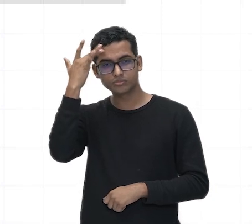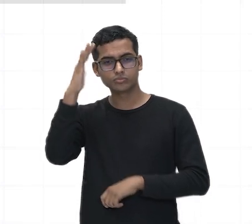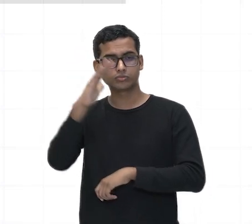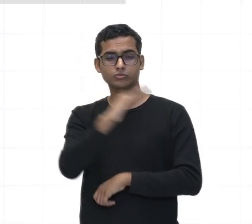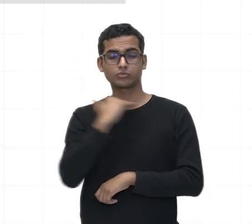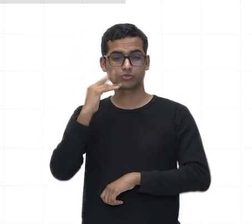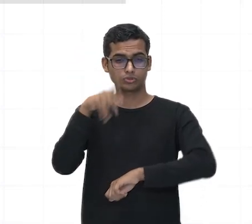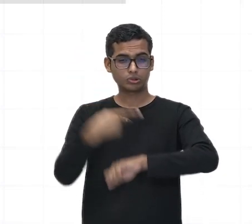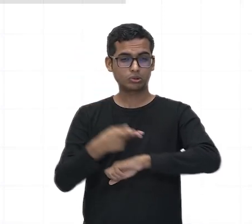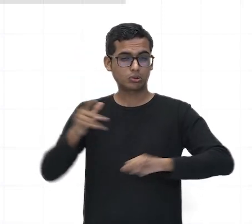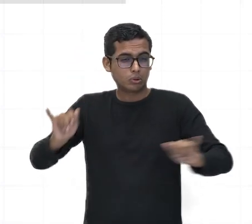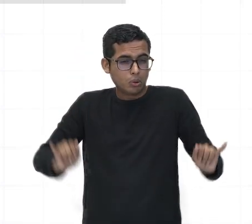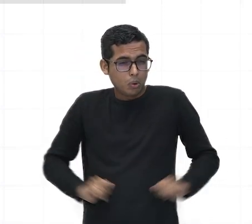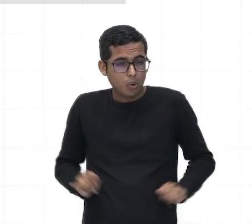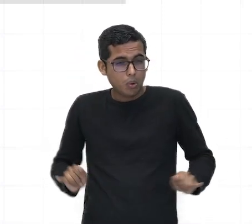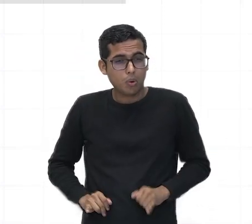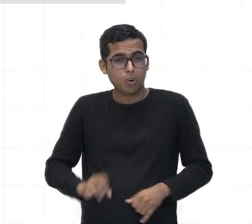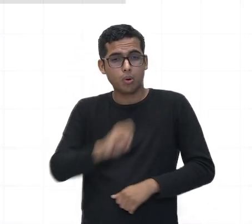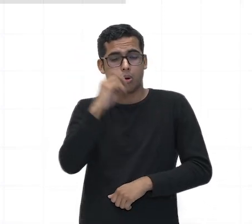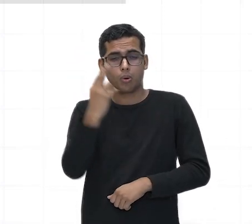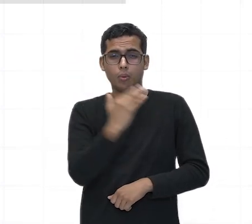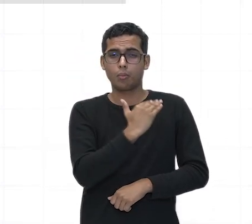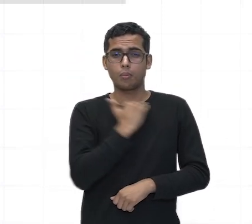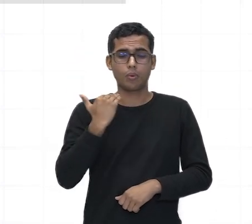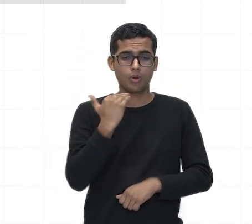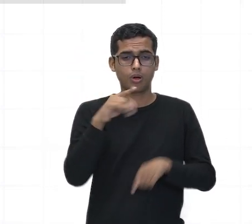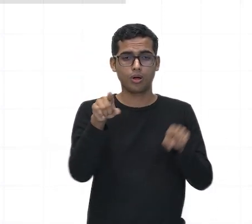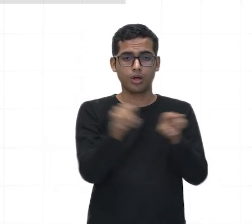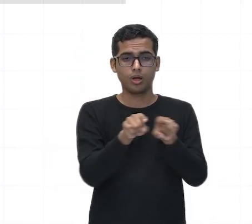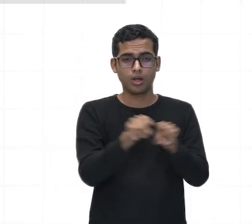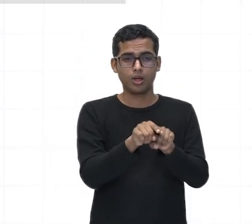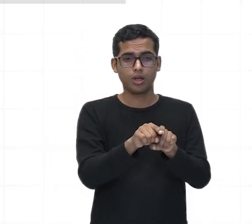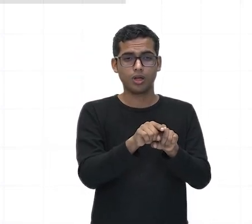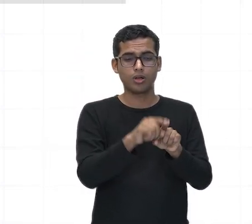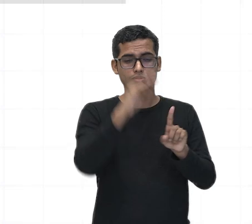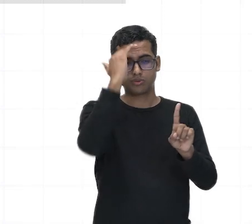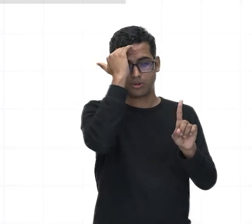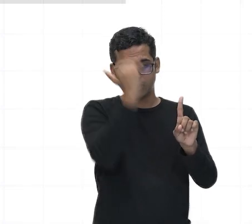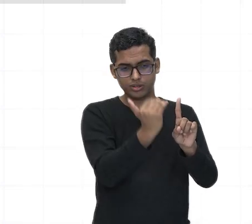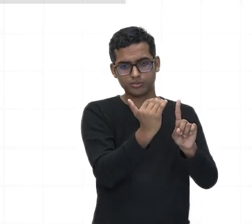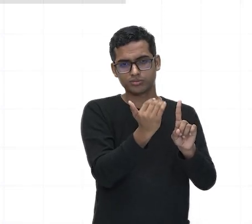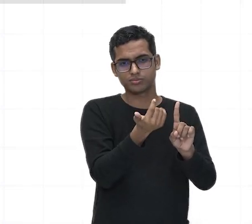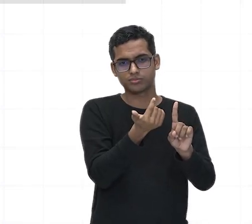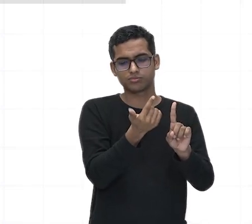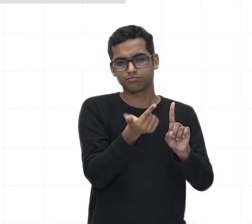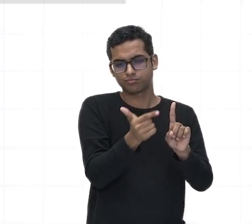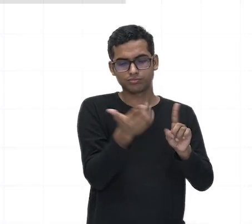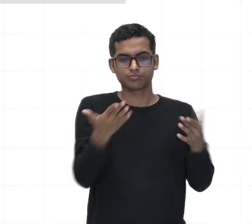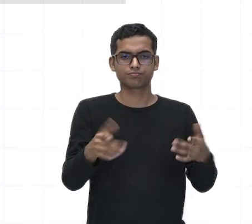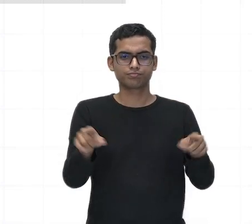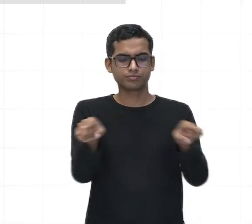que morreram de forma desonrosa. Né? E esses espíritos eles buscam